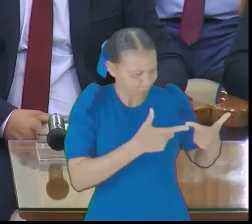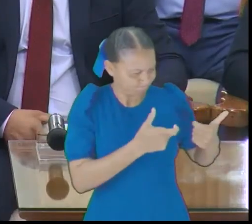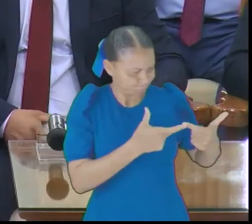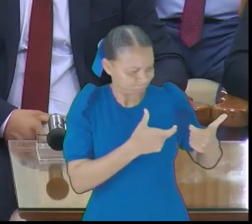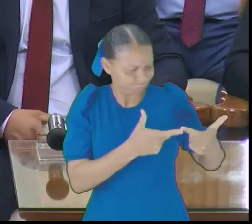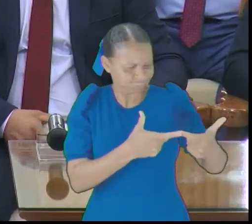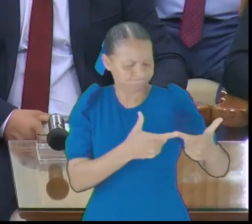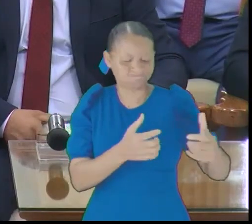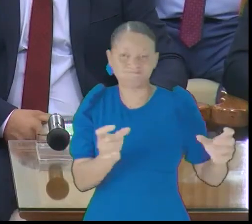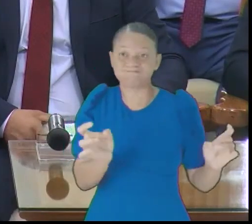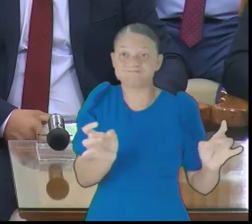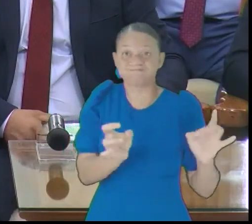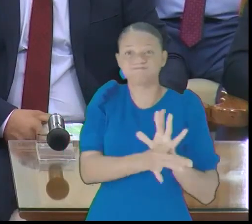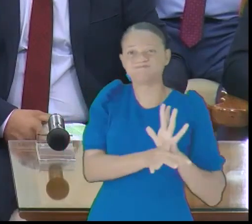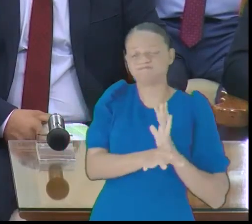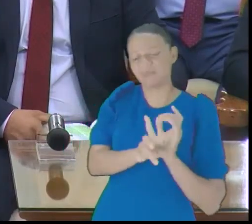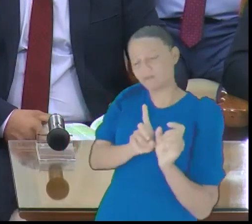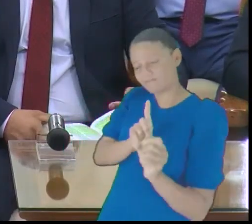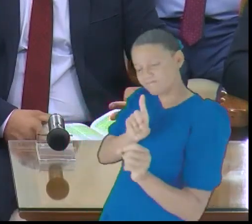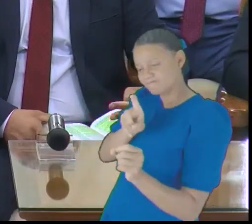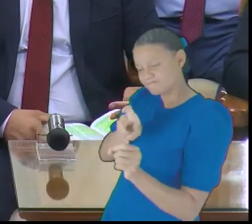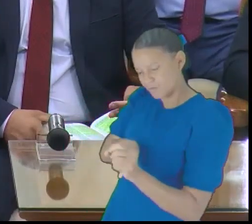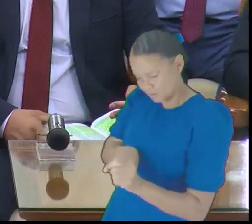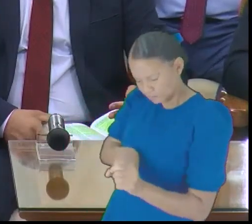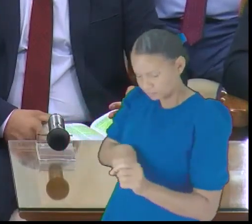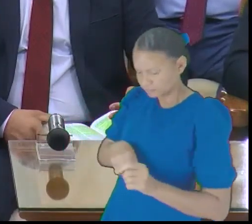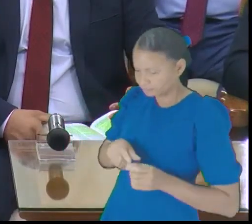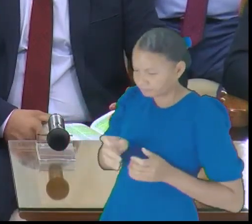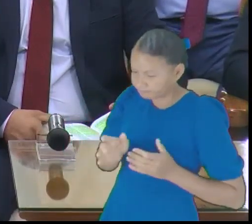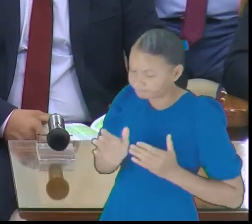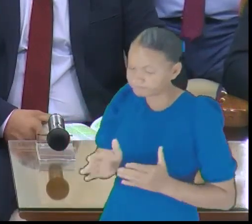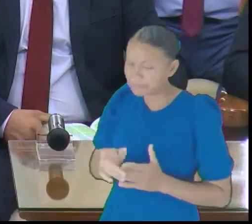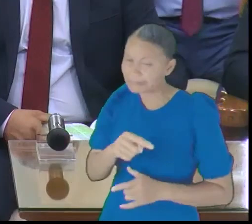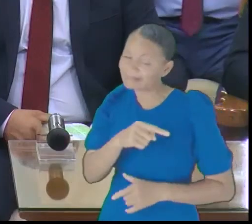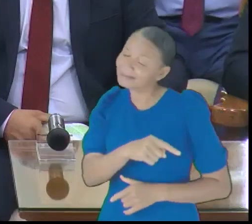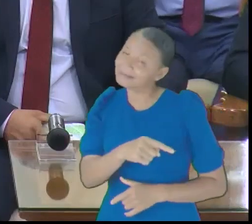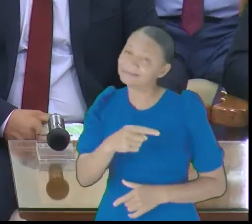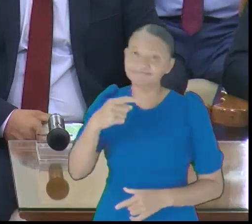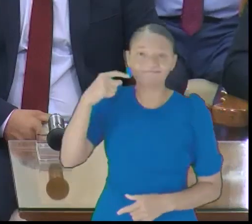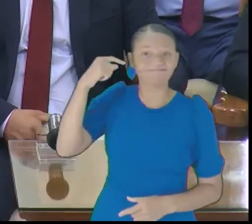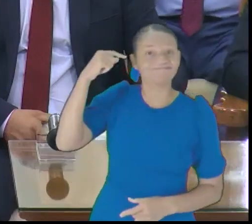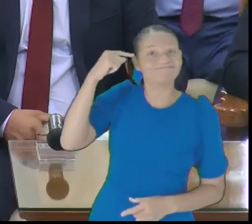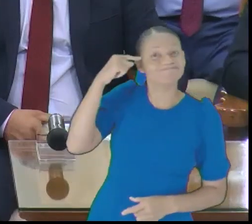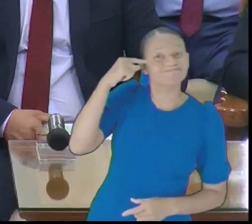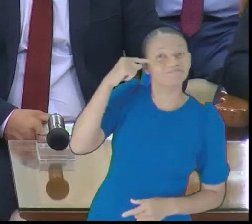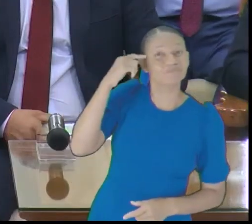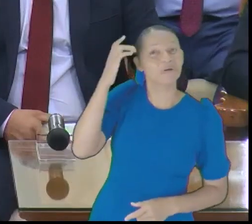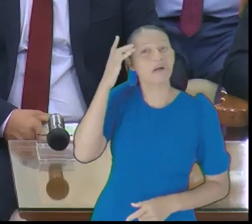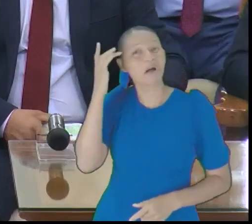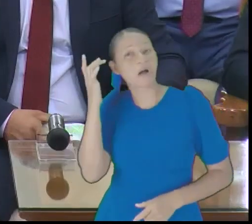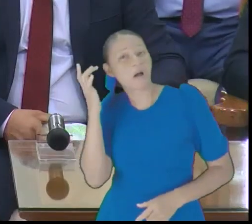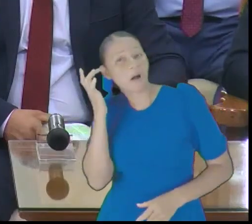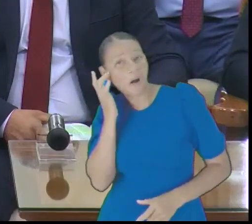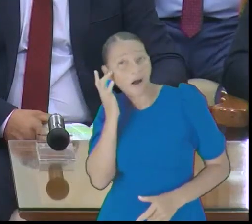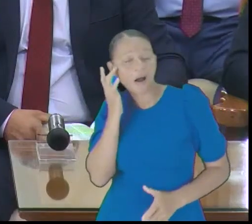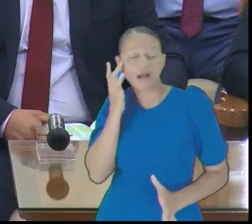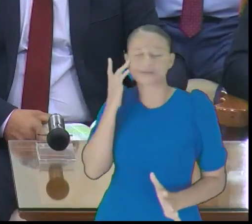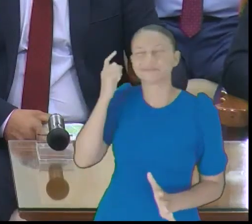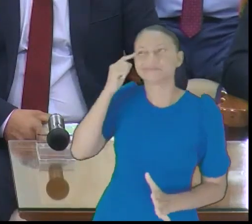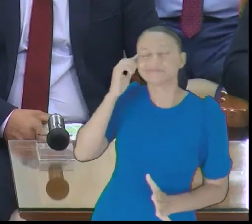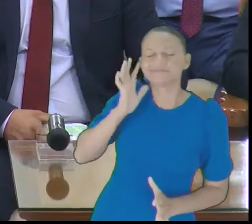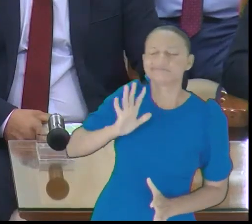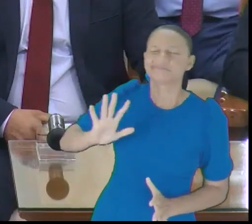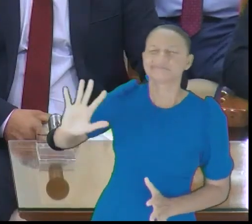Mas Abraão acha, ou pensa, ou imagina que Deus